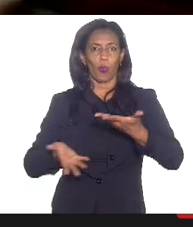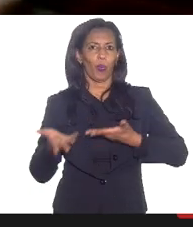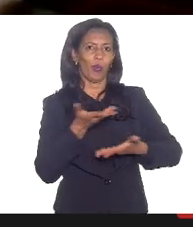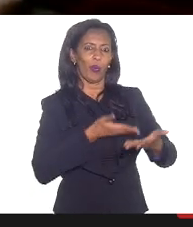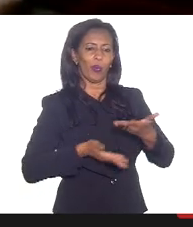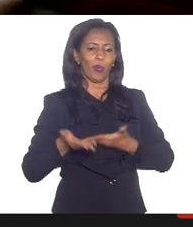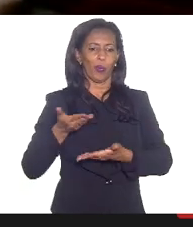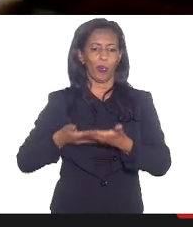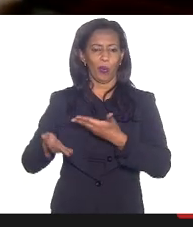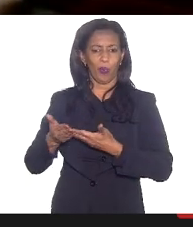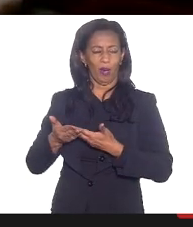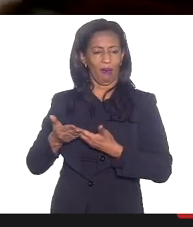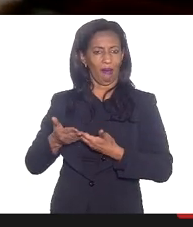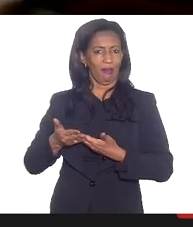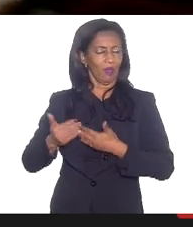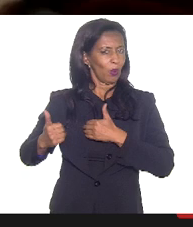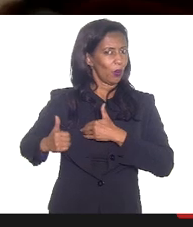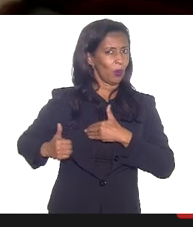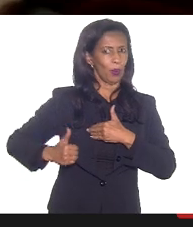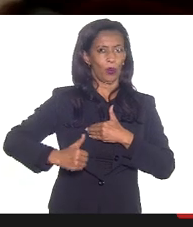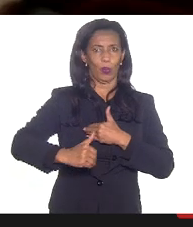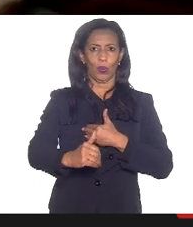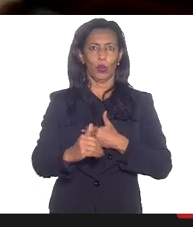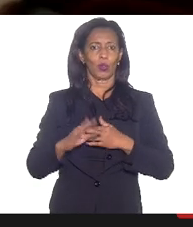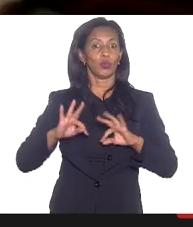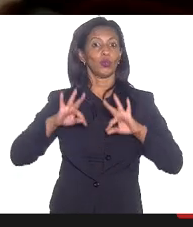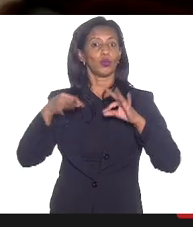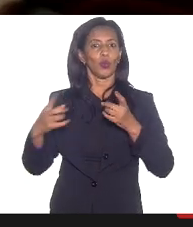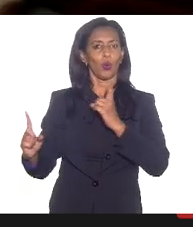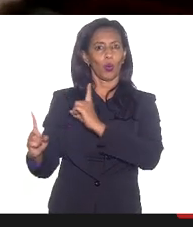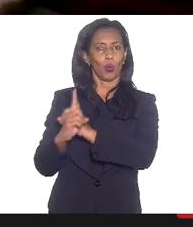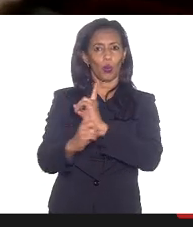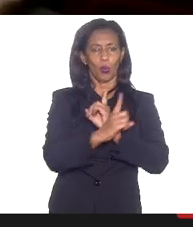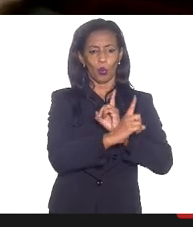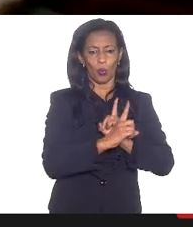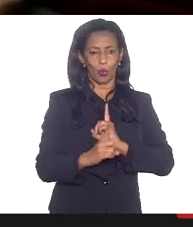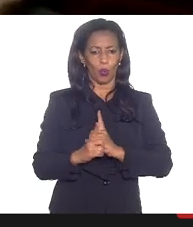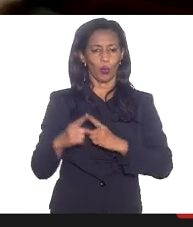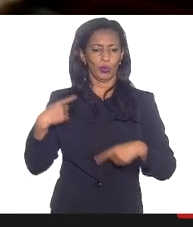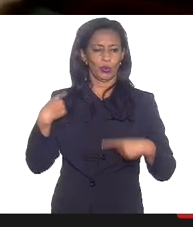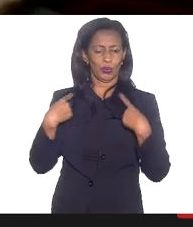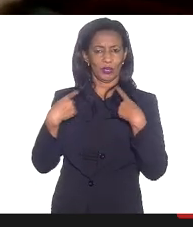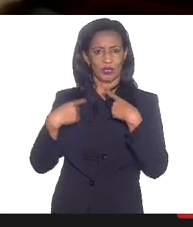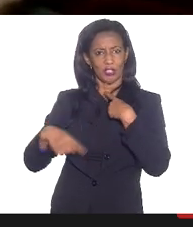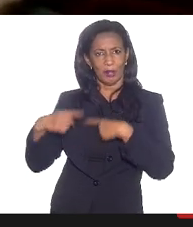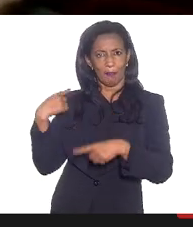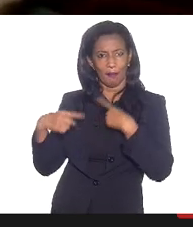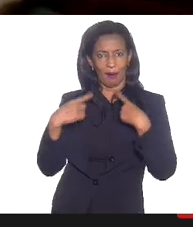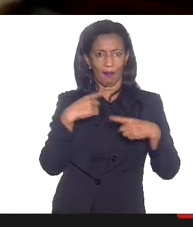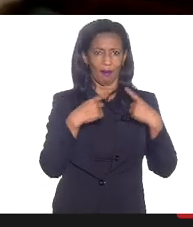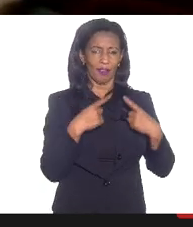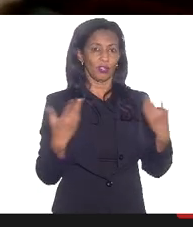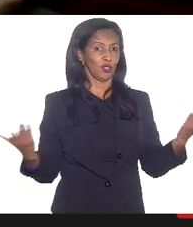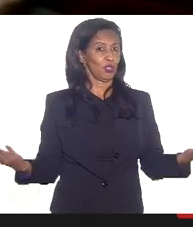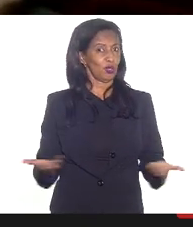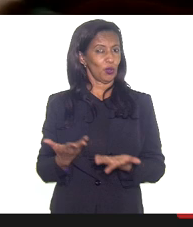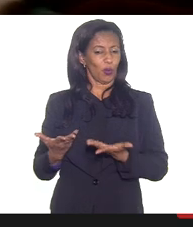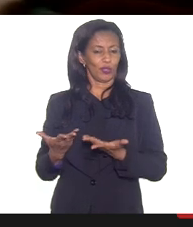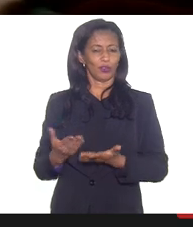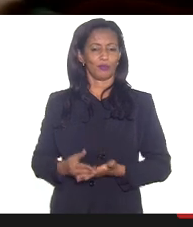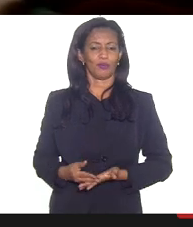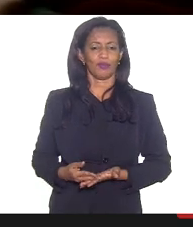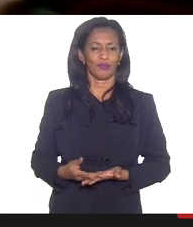participando ativamente de todos esses encontros, de todos esses debates. E hoje nós estamos